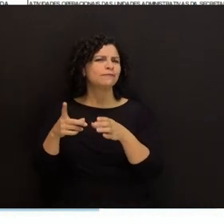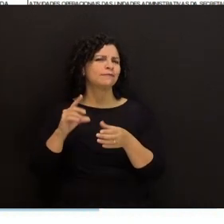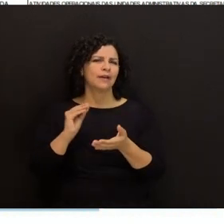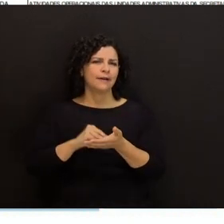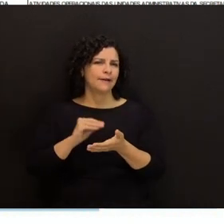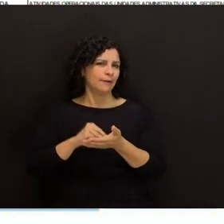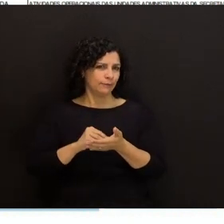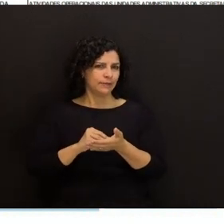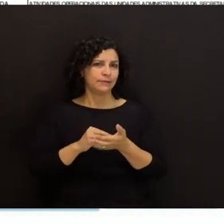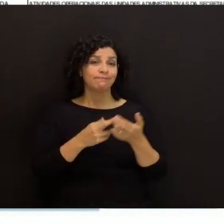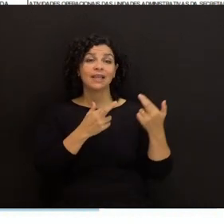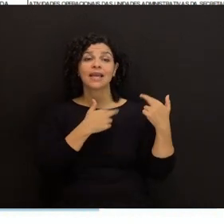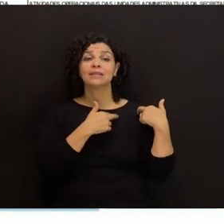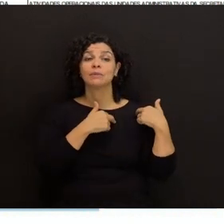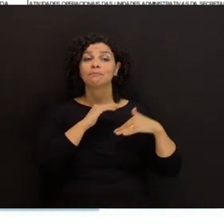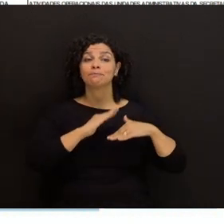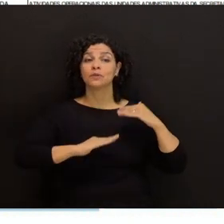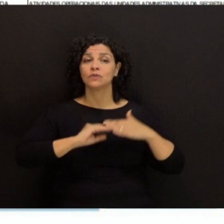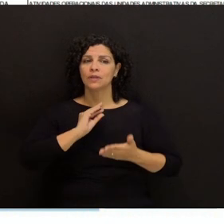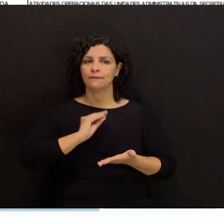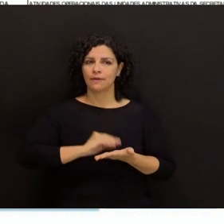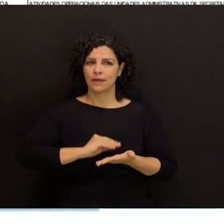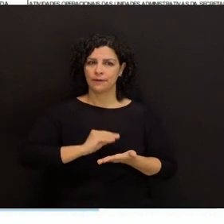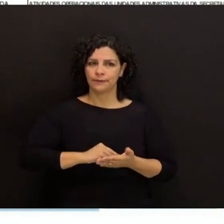aqui se pensa em